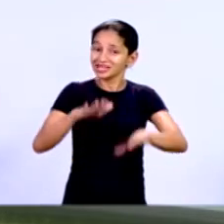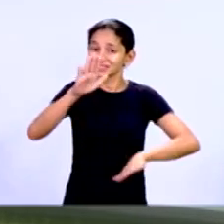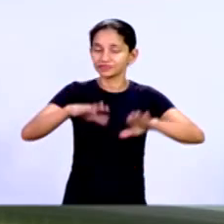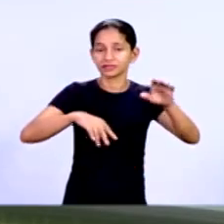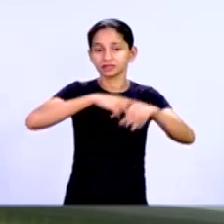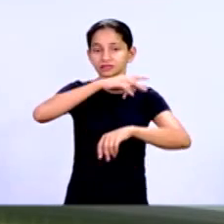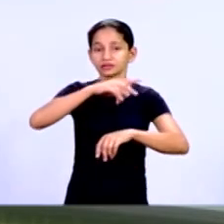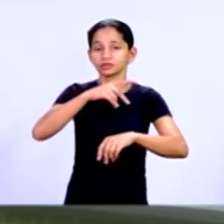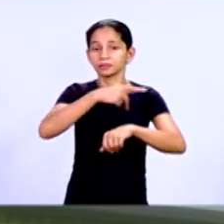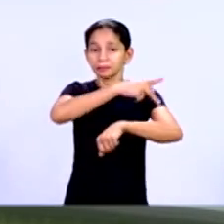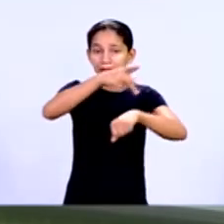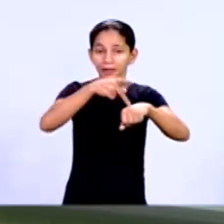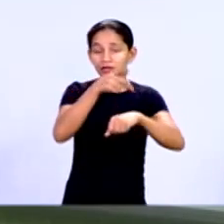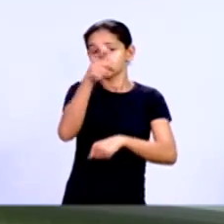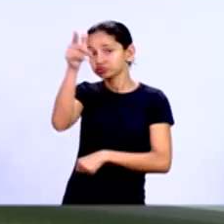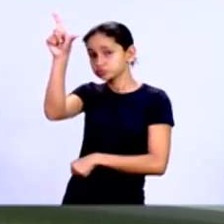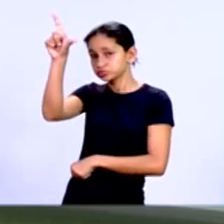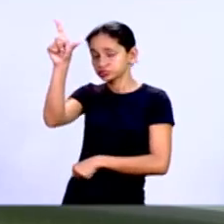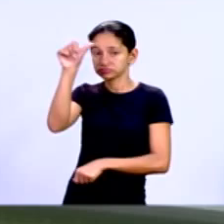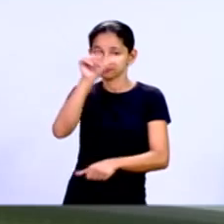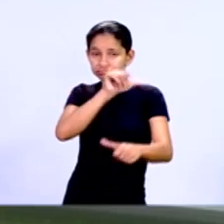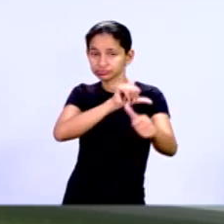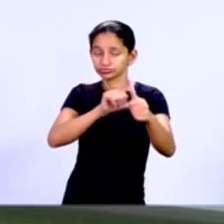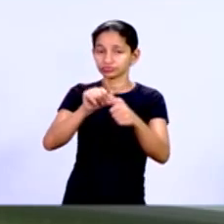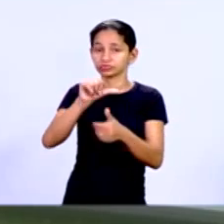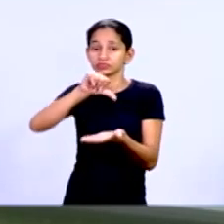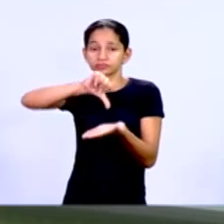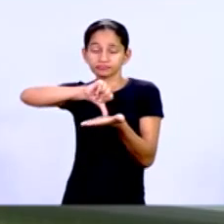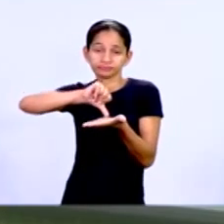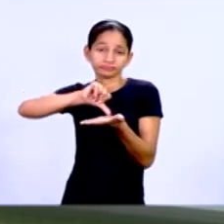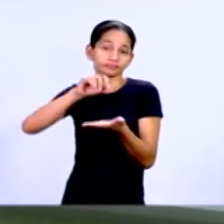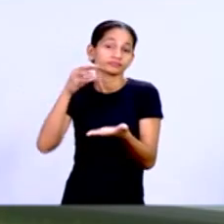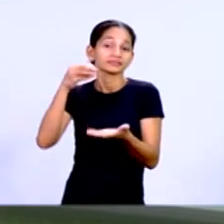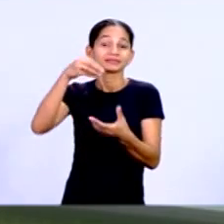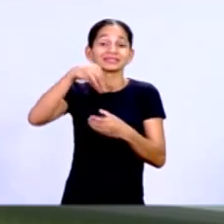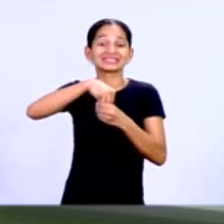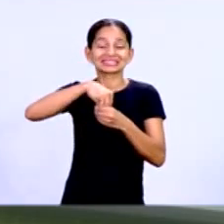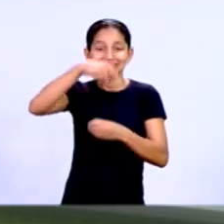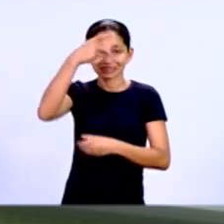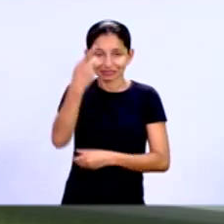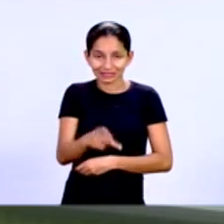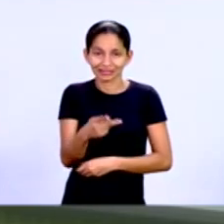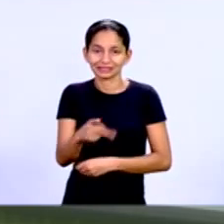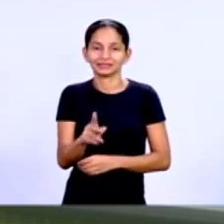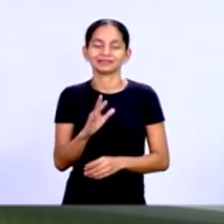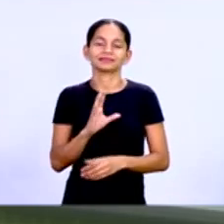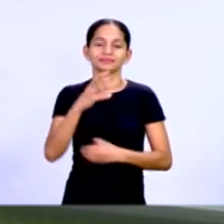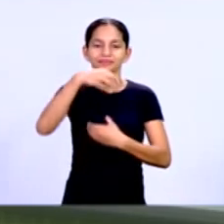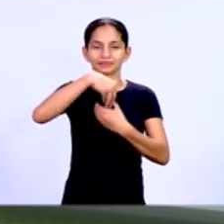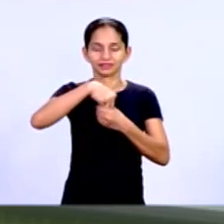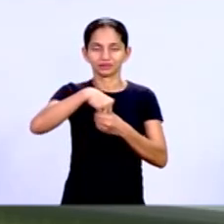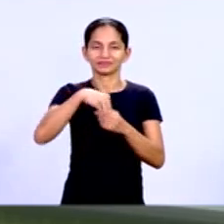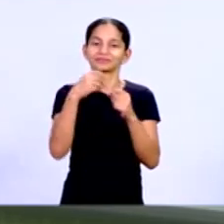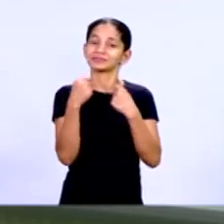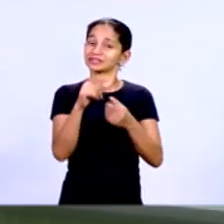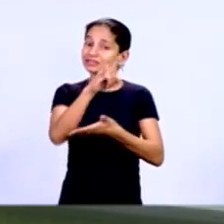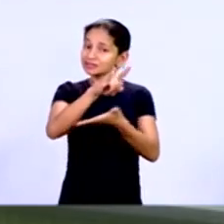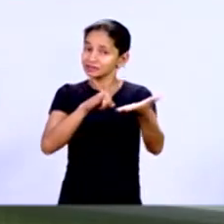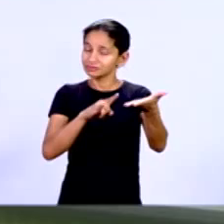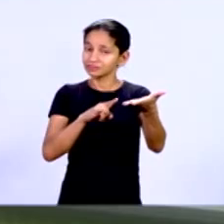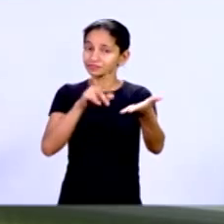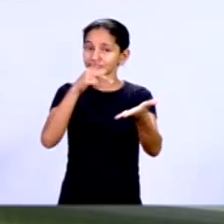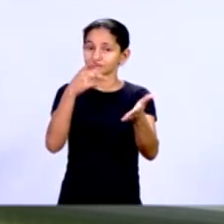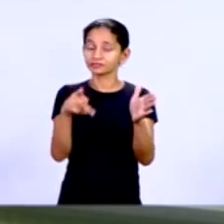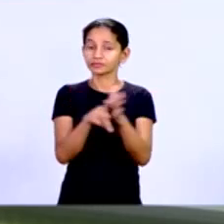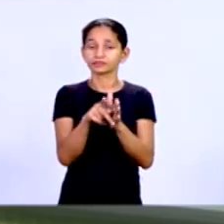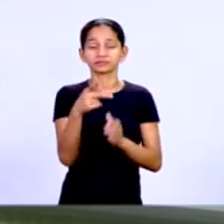Então quando ele faz isso, ele virou um intermediário, porque é necessário que nessa transação exista uma instituição financeira nacional.